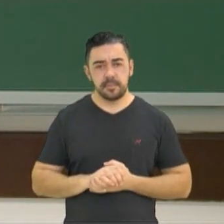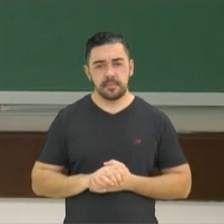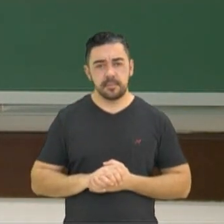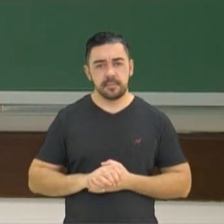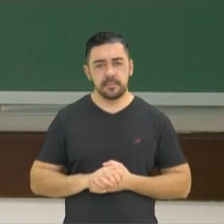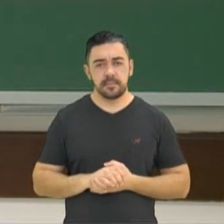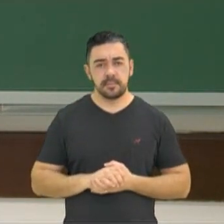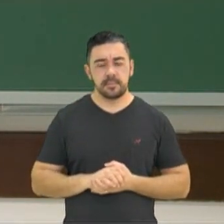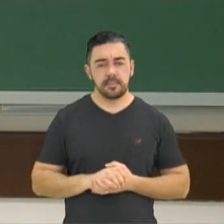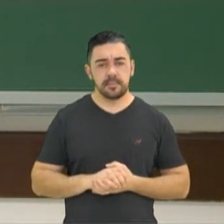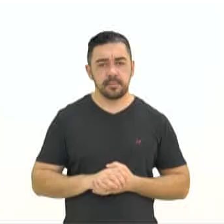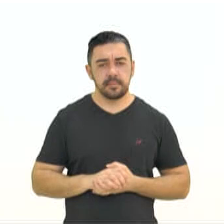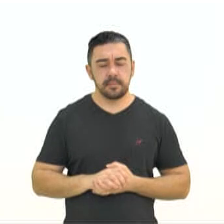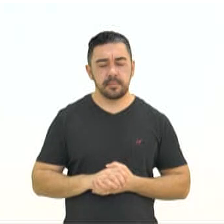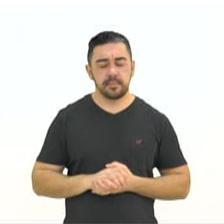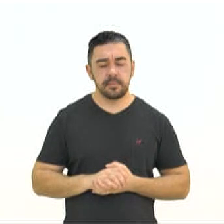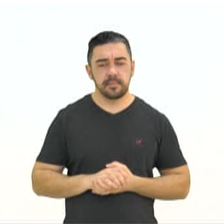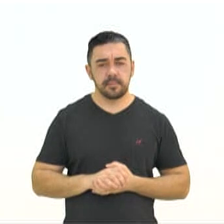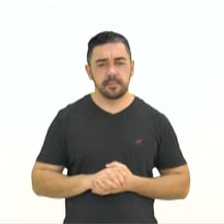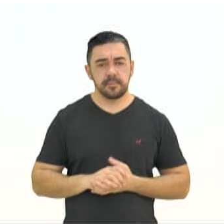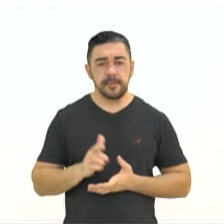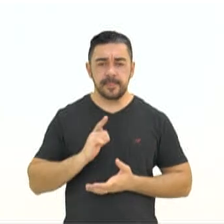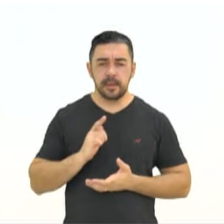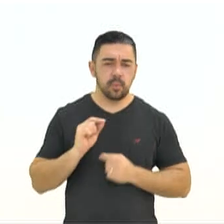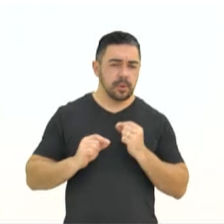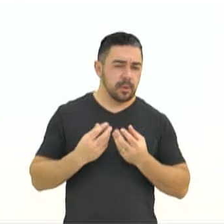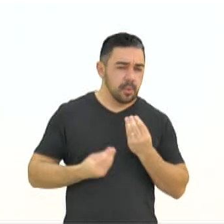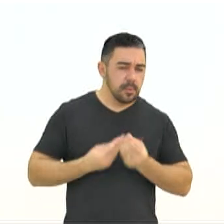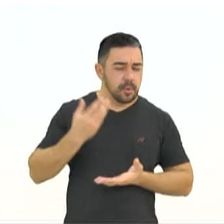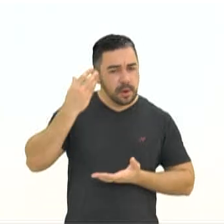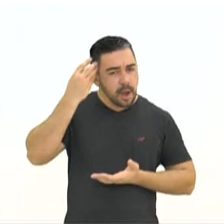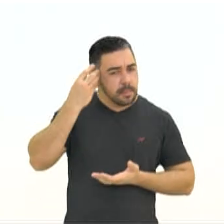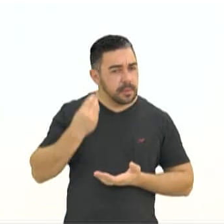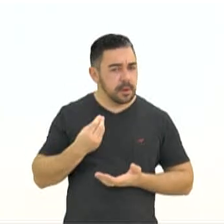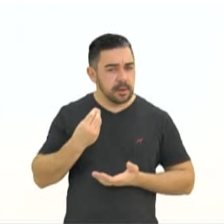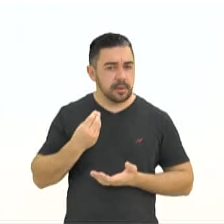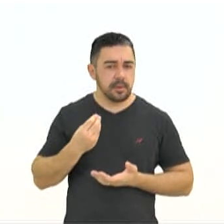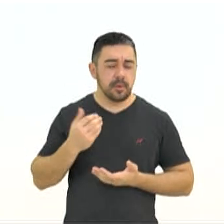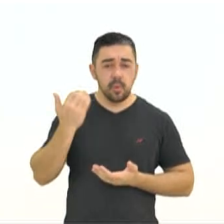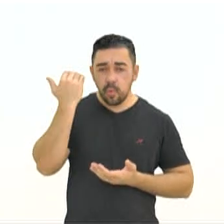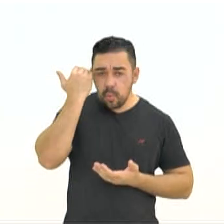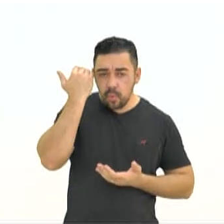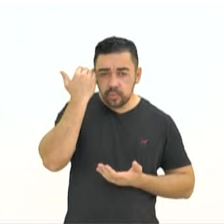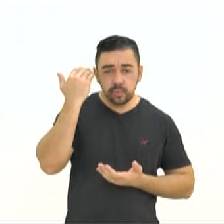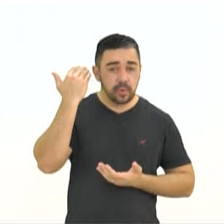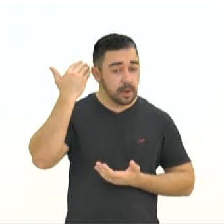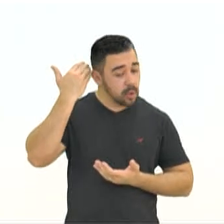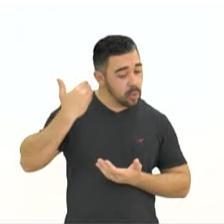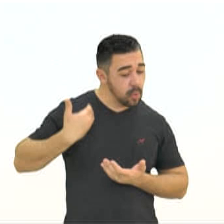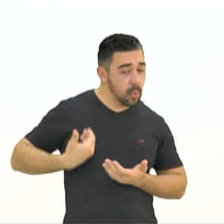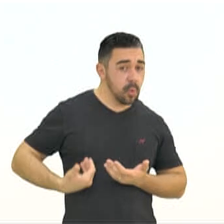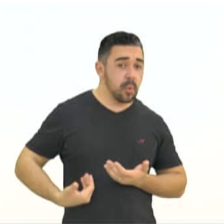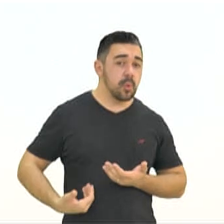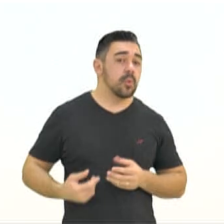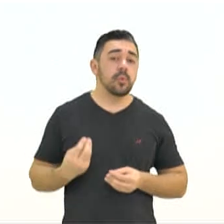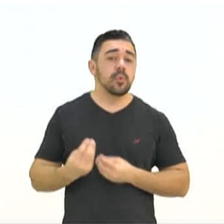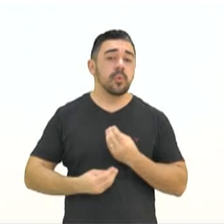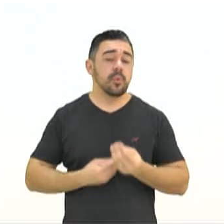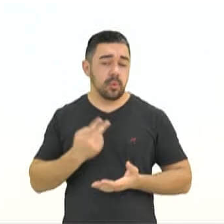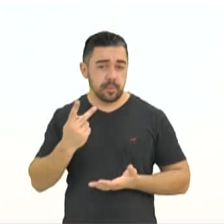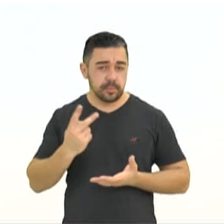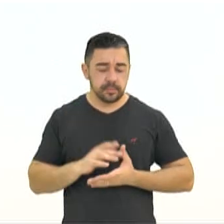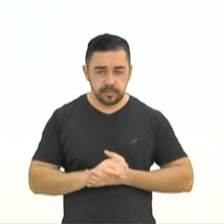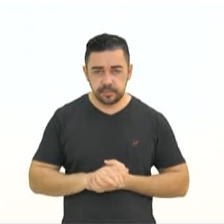negra. Tenho el pelo, o cabelo, então, cabelo curto ou largo. Então, eu tenho cabelo curto ou cabelo